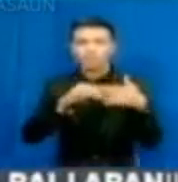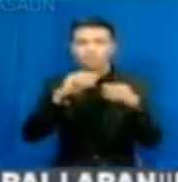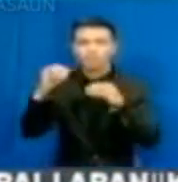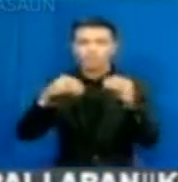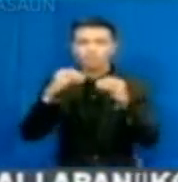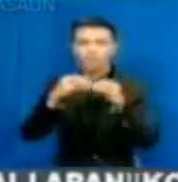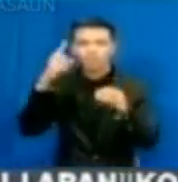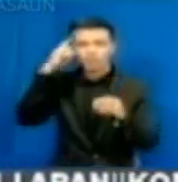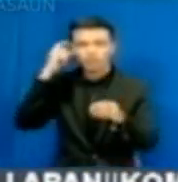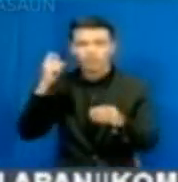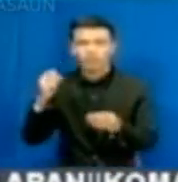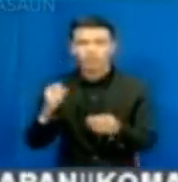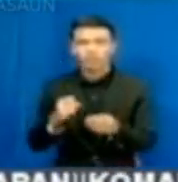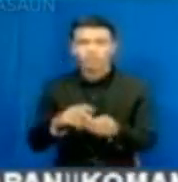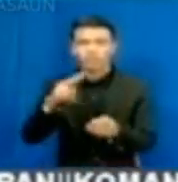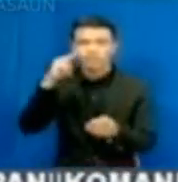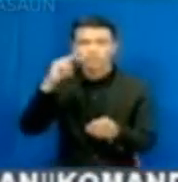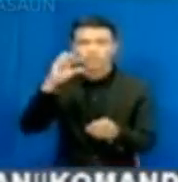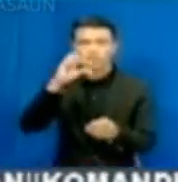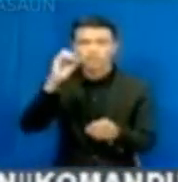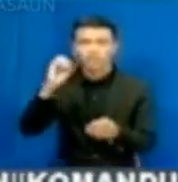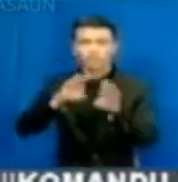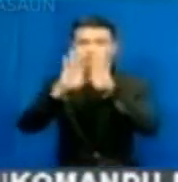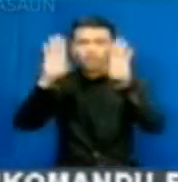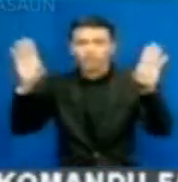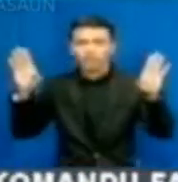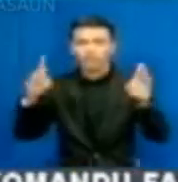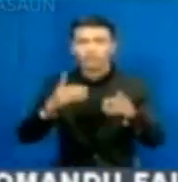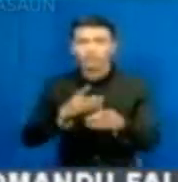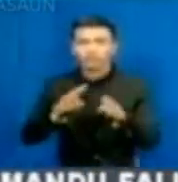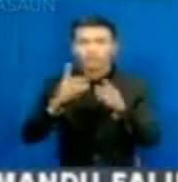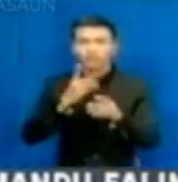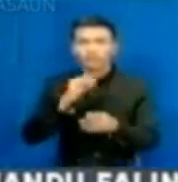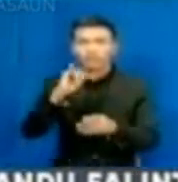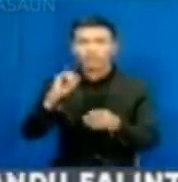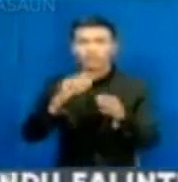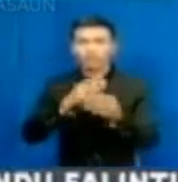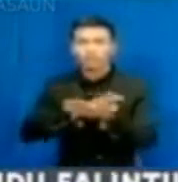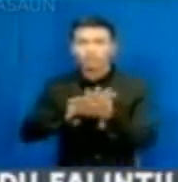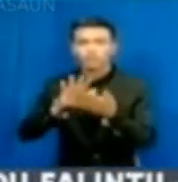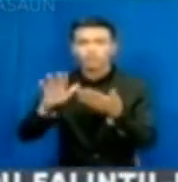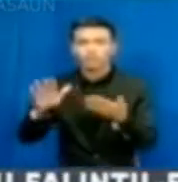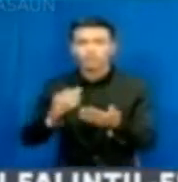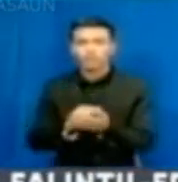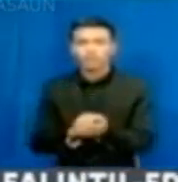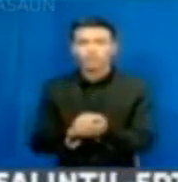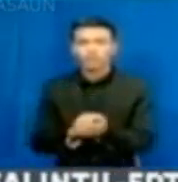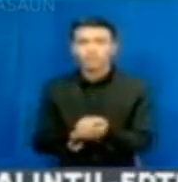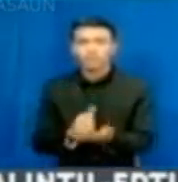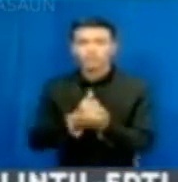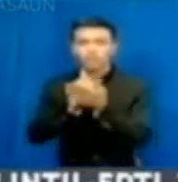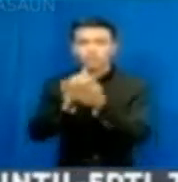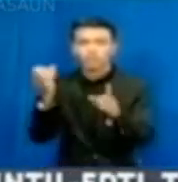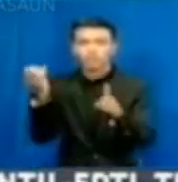Tamba ONZ Ratutan Lança konabab, cidade de Dili Mais Nébemakane, kuleliu konabab Contribusão